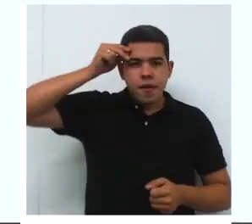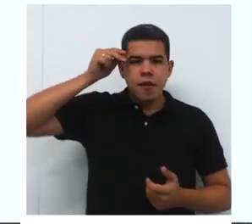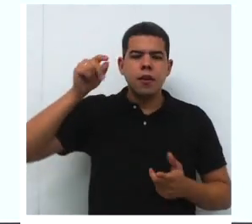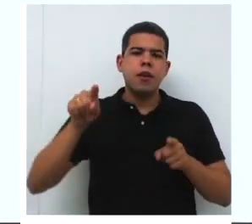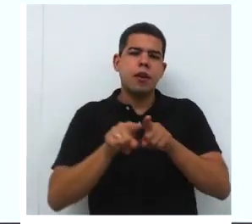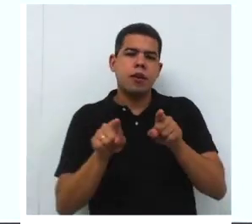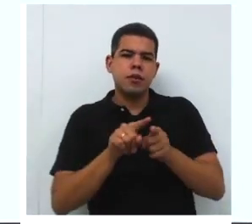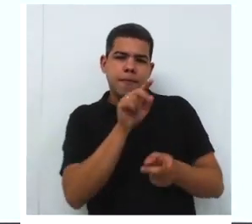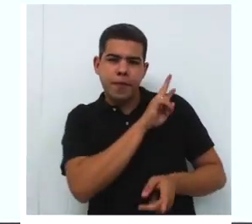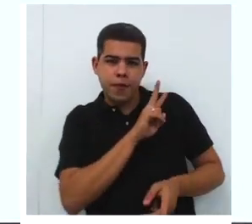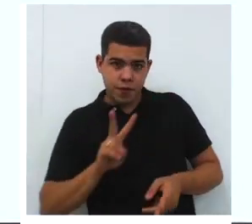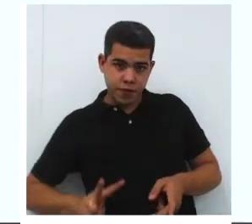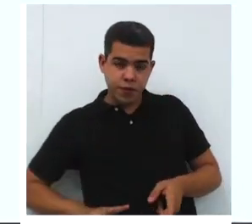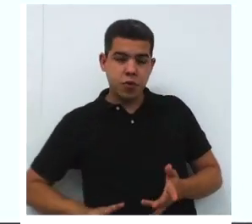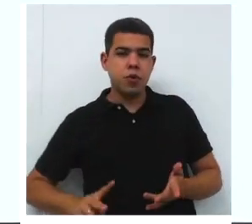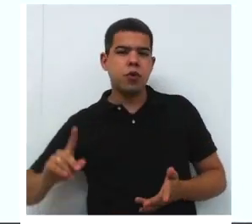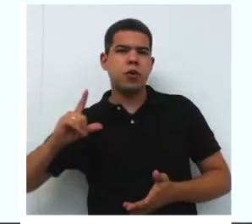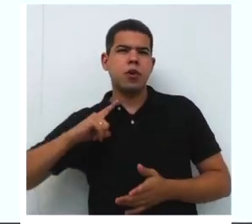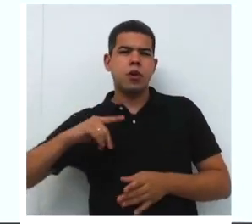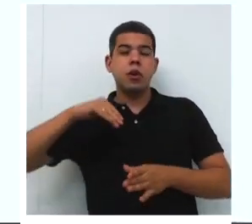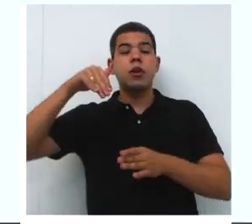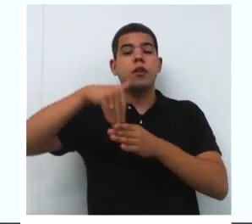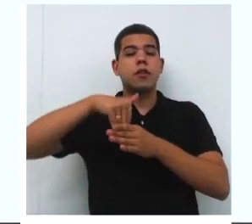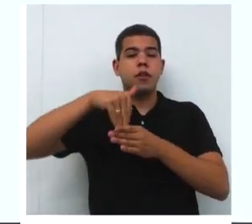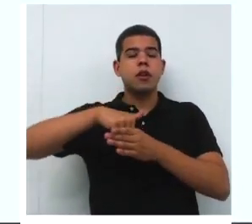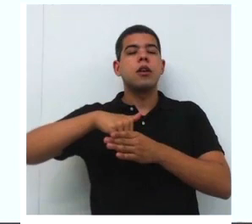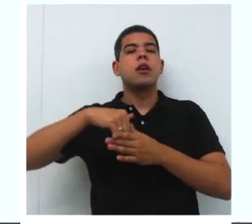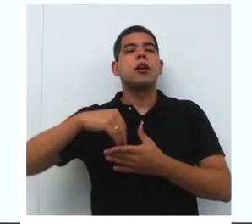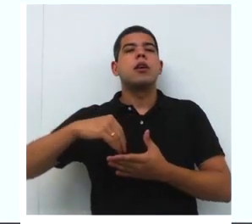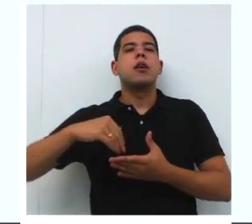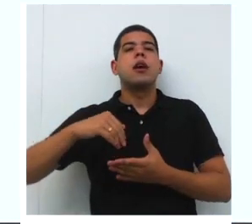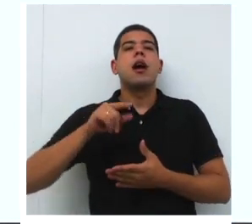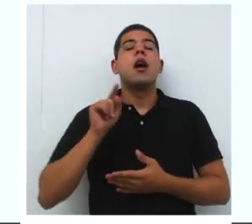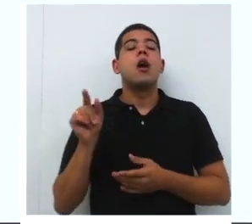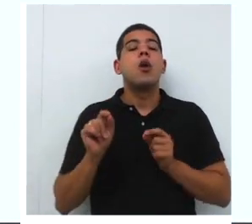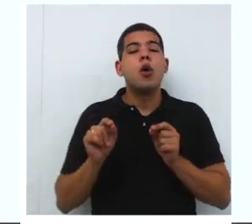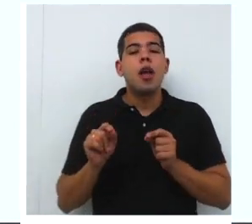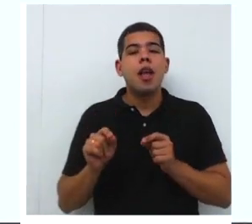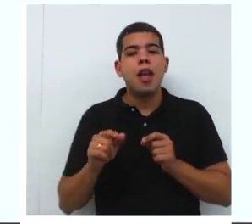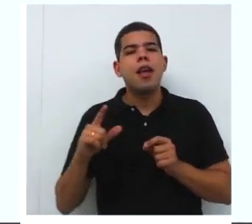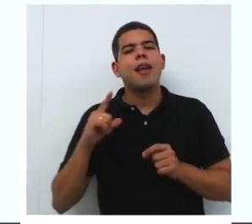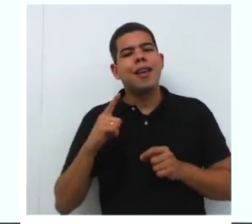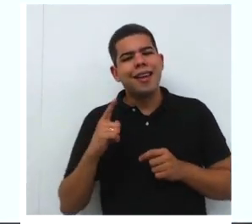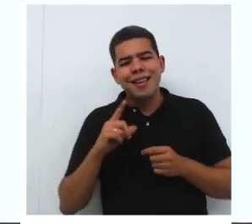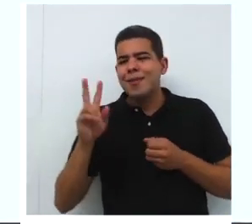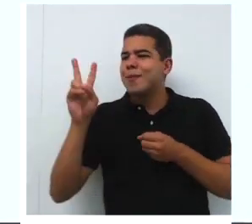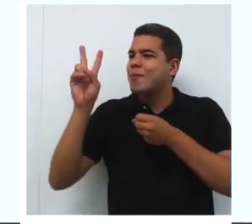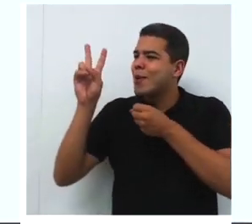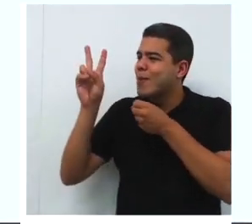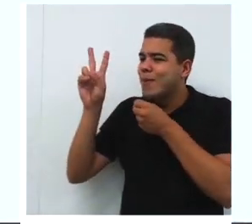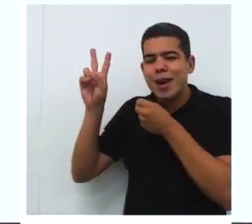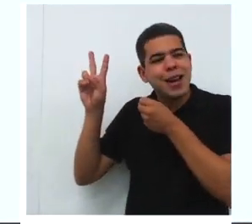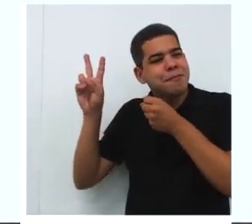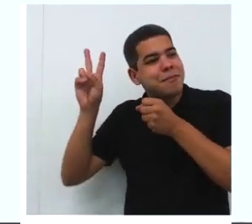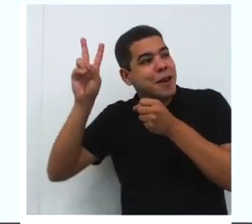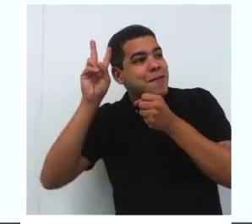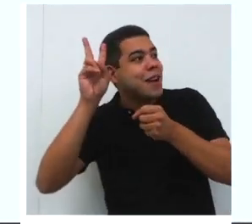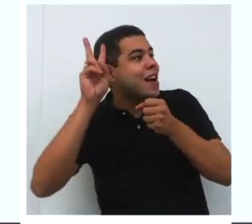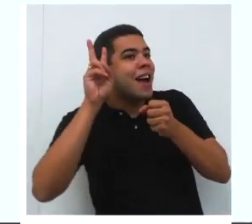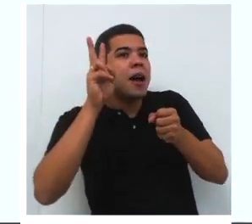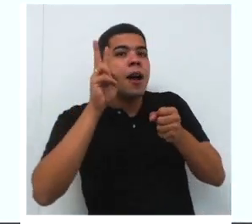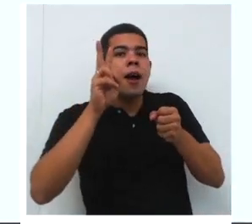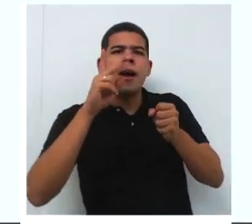vereadores. Então, aí eles vão chegar e vão fazer uma campanha eleitoral, onde eles vão ter